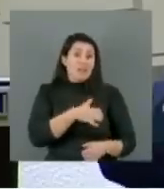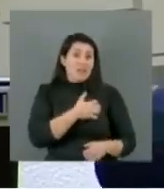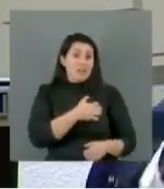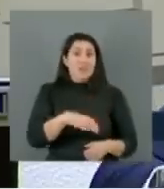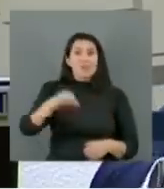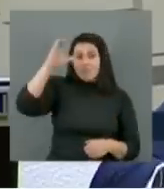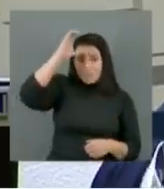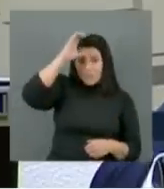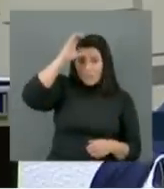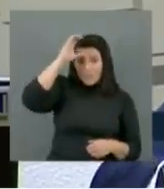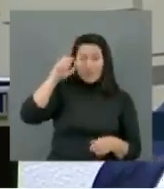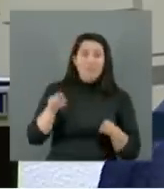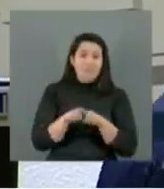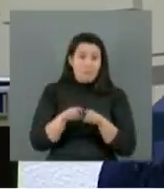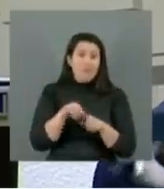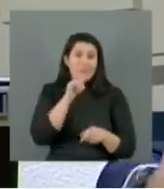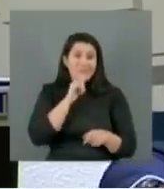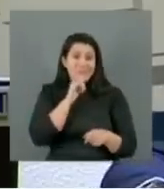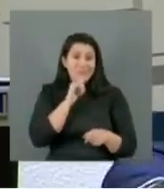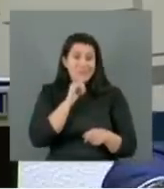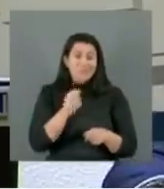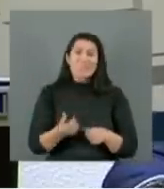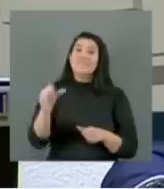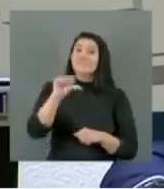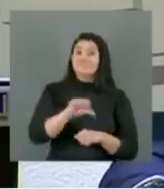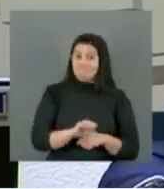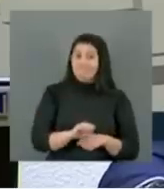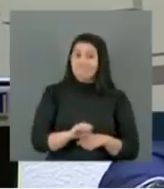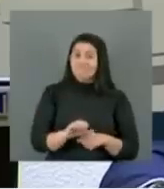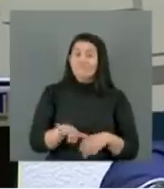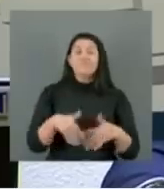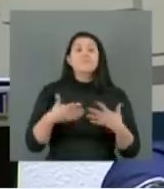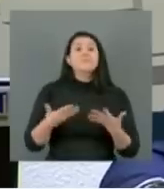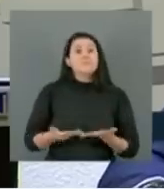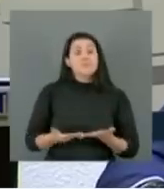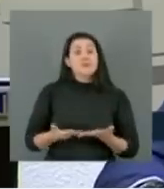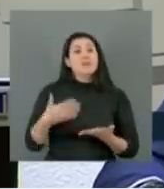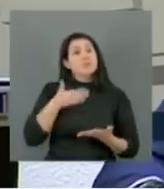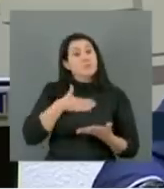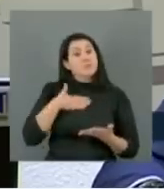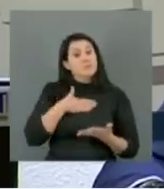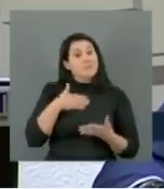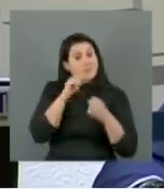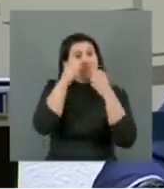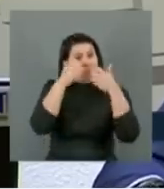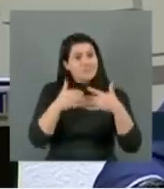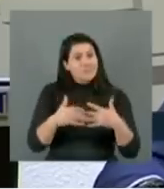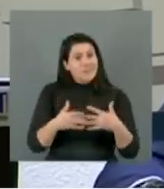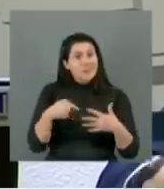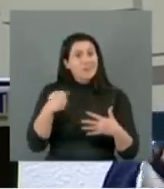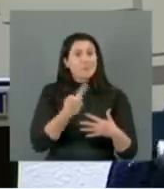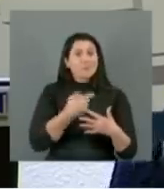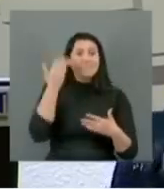Líbano, recentemente, mas assim, não tenho dados aqui, muitos dados, mas gostaria de só dizer que nós entendemos